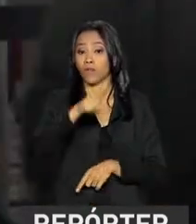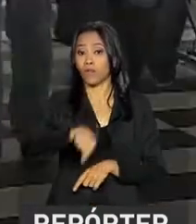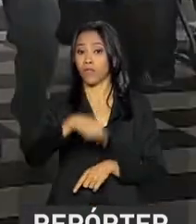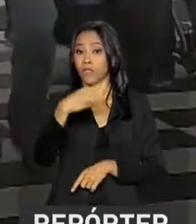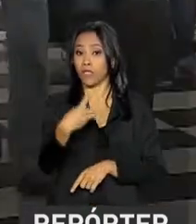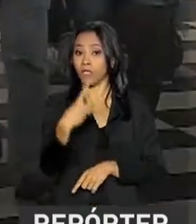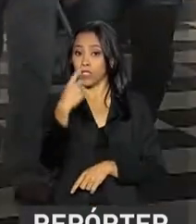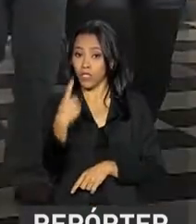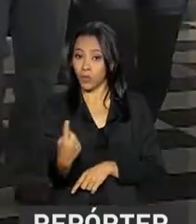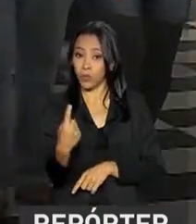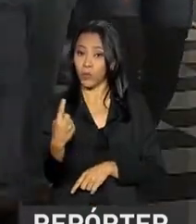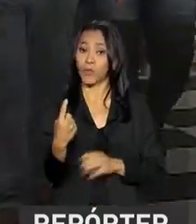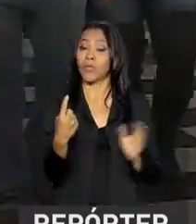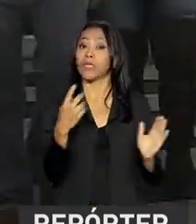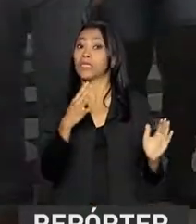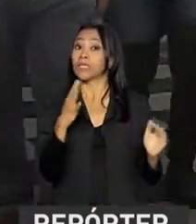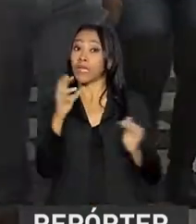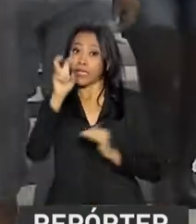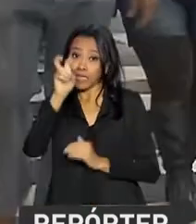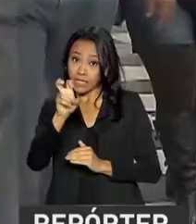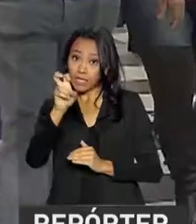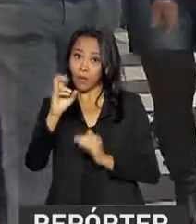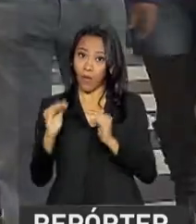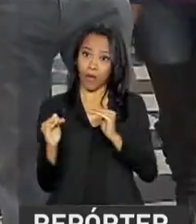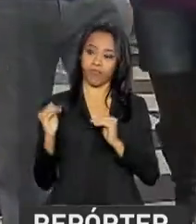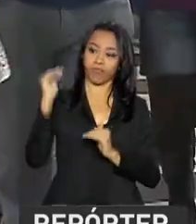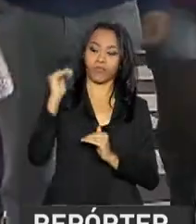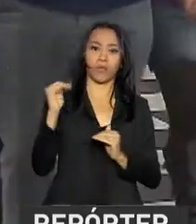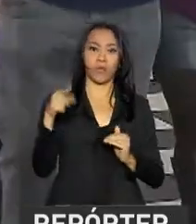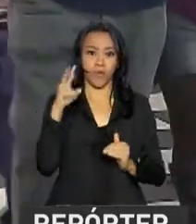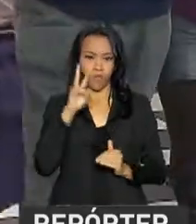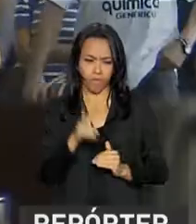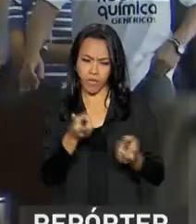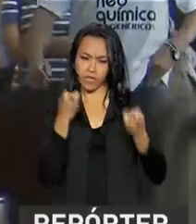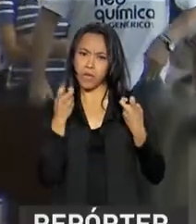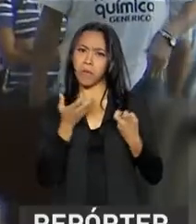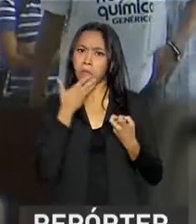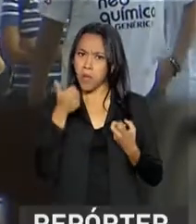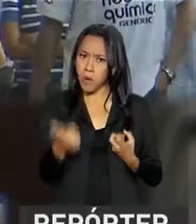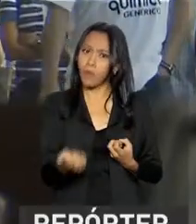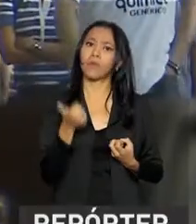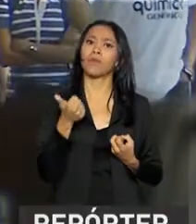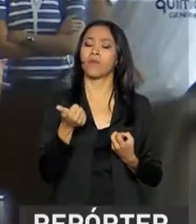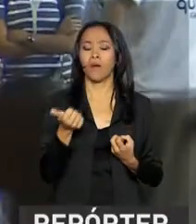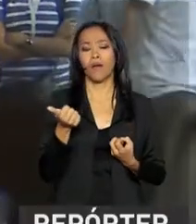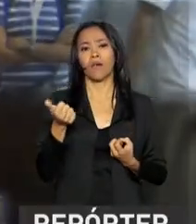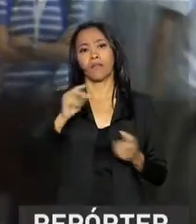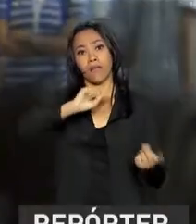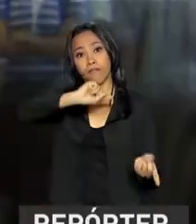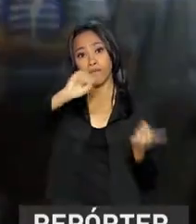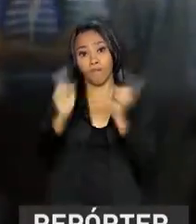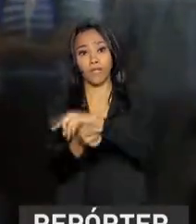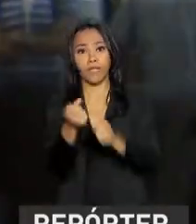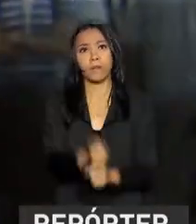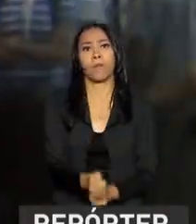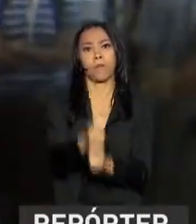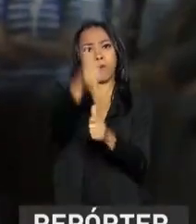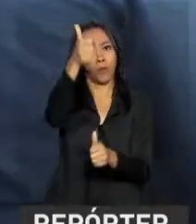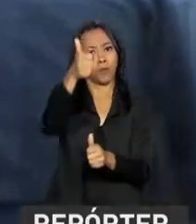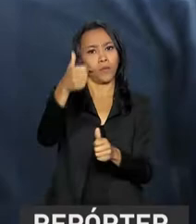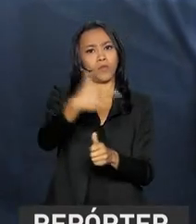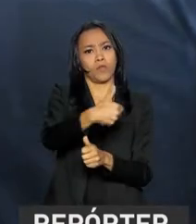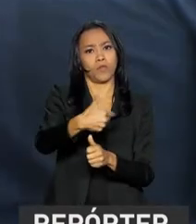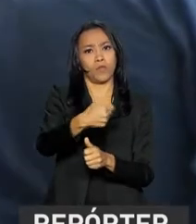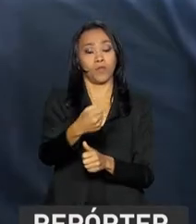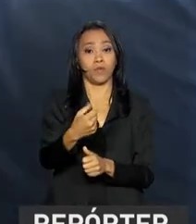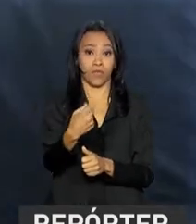escala onde 5 é a nota mais alta os números mostram melhora com relação à virada de 2016 quando a pontualidade foi de